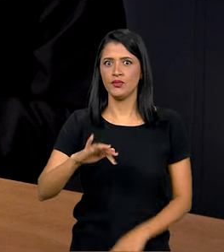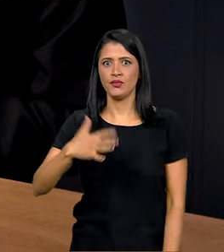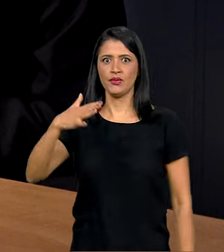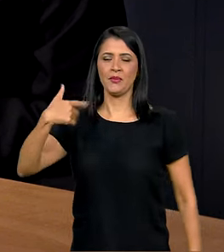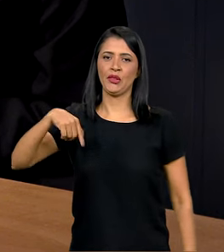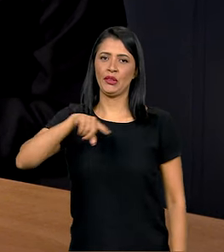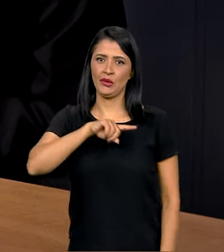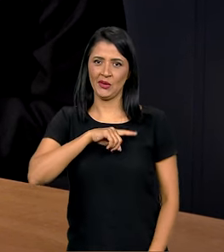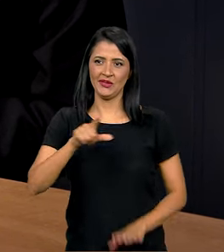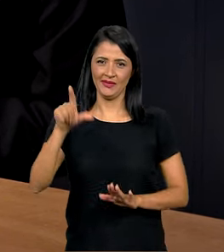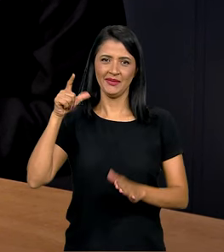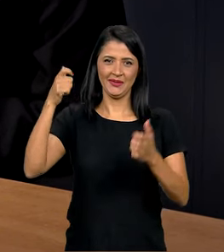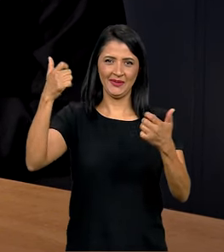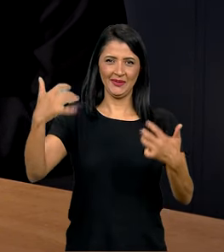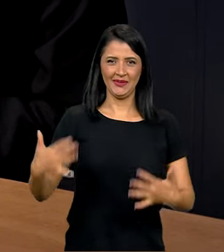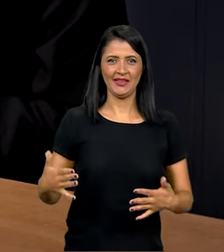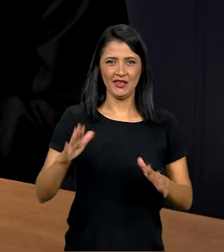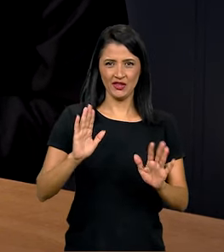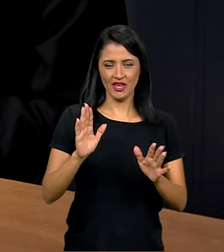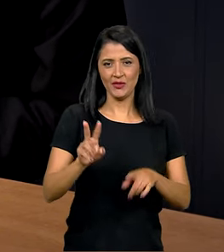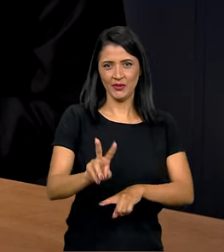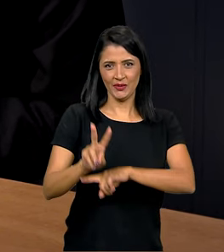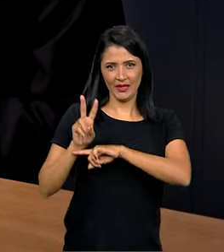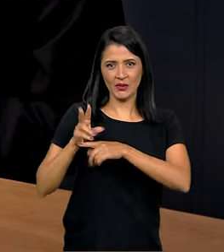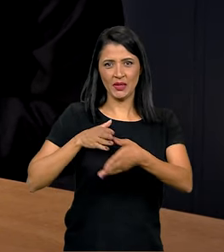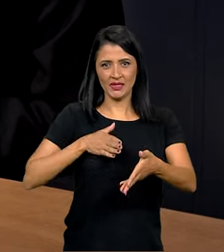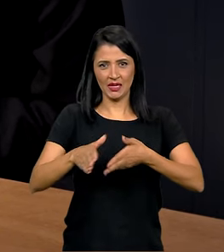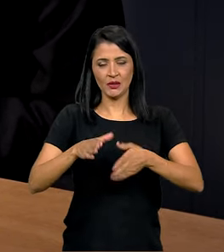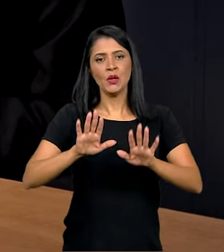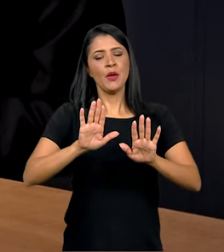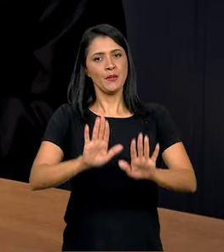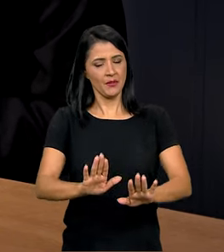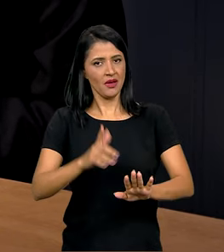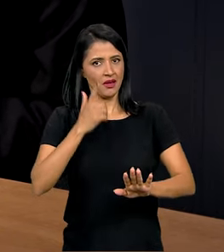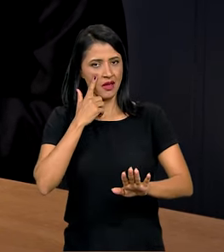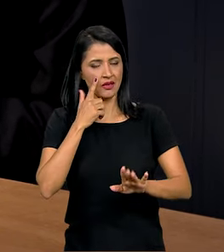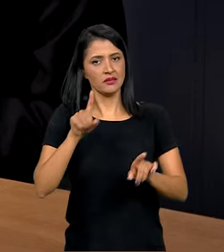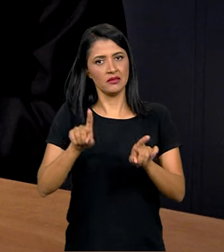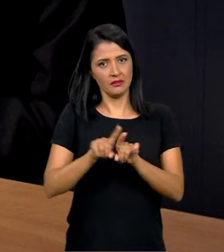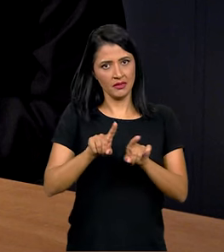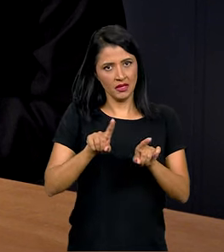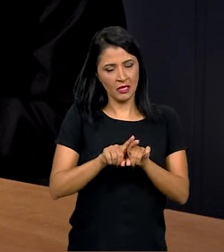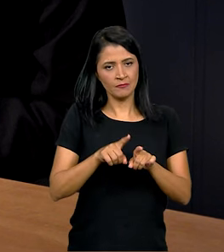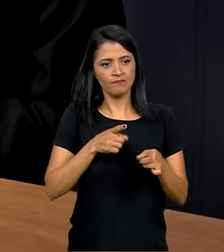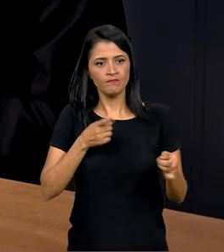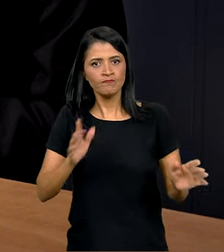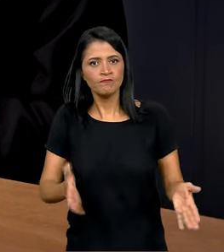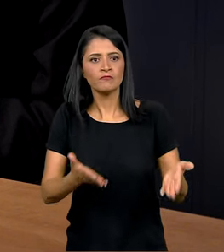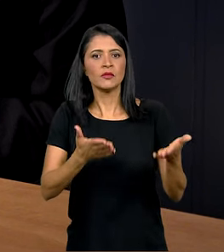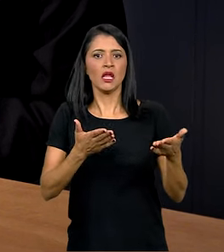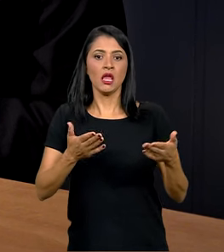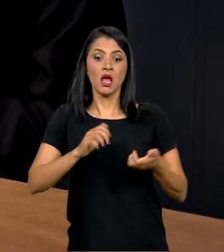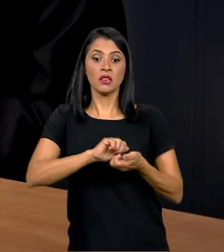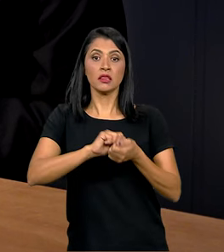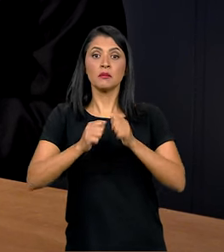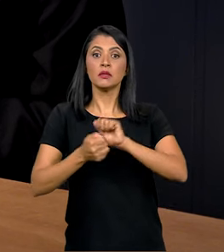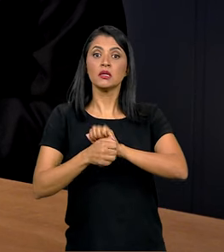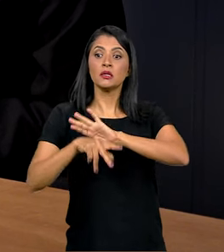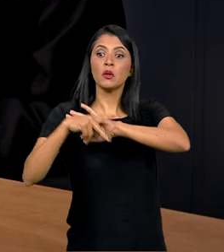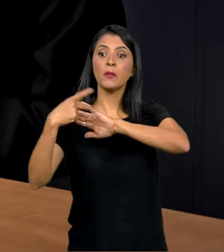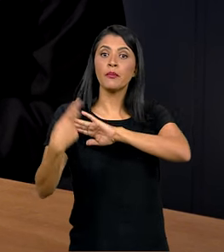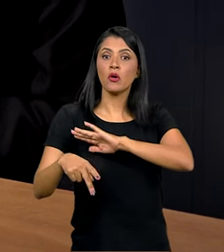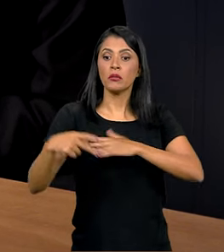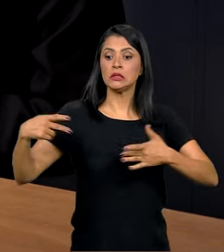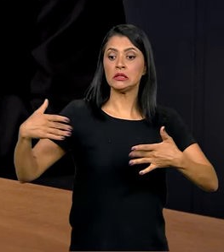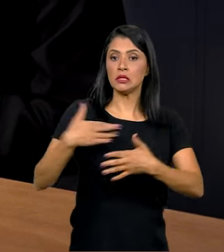nós pelo que eu comentei anteriormente do acesso a crédito Mas por outro lado eh a questão da mitigação e da adaptação das cidades aos riscos